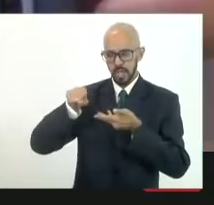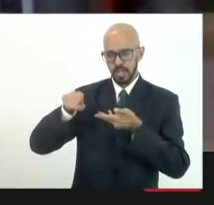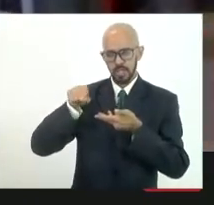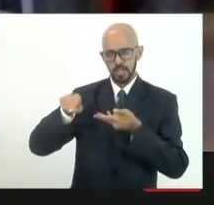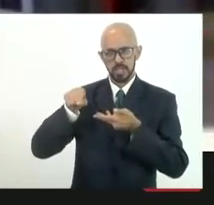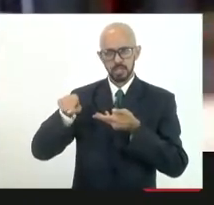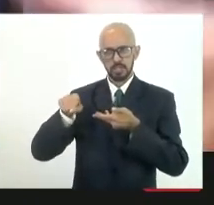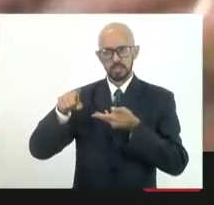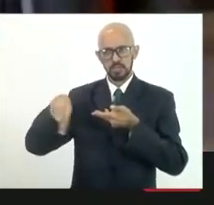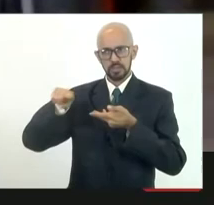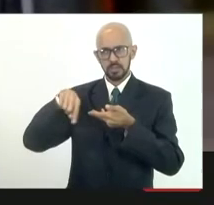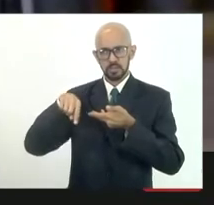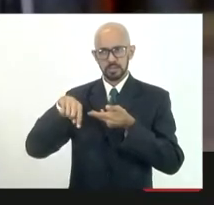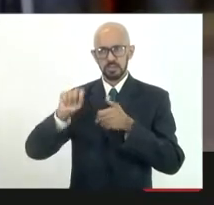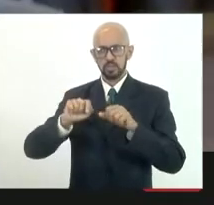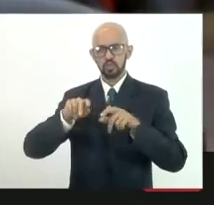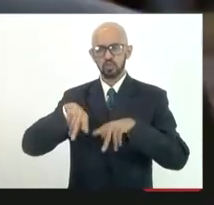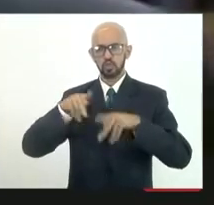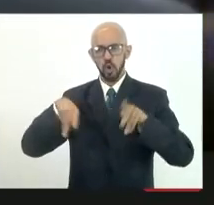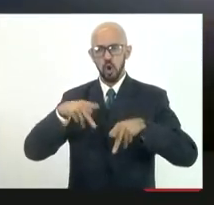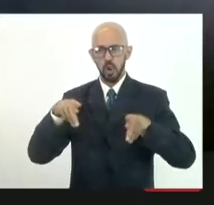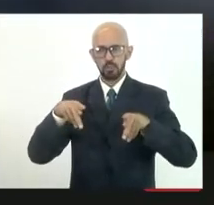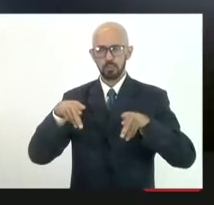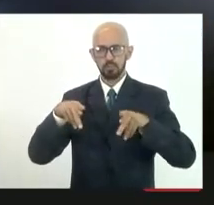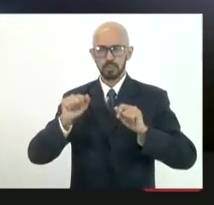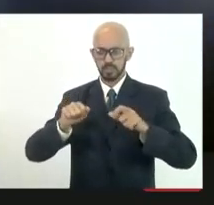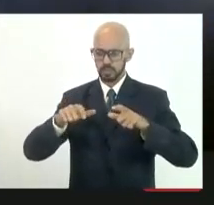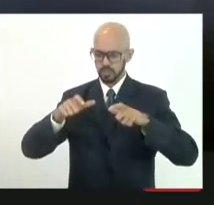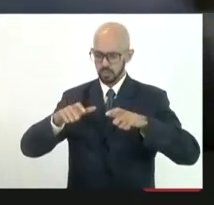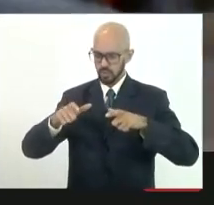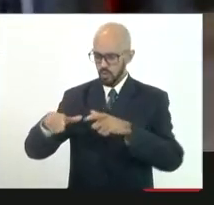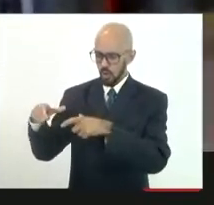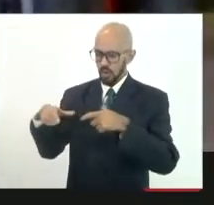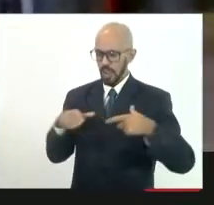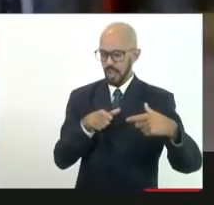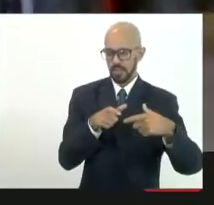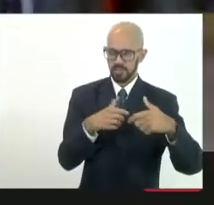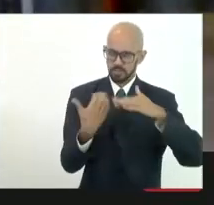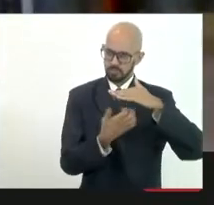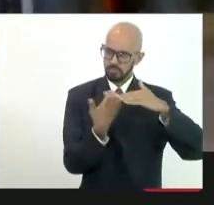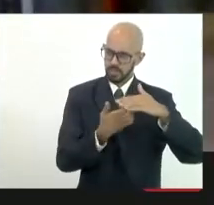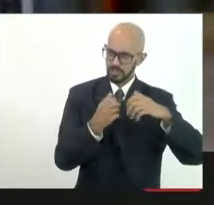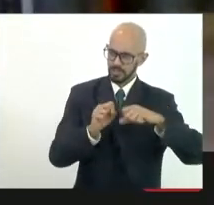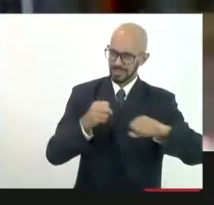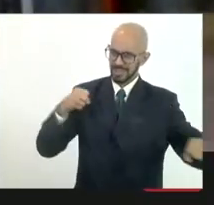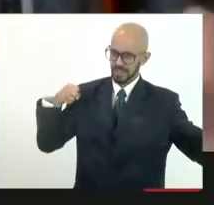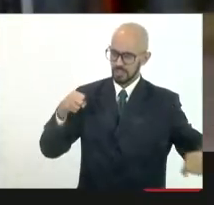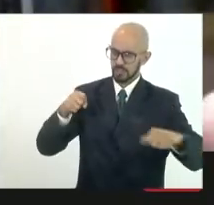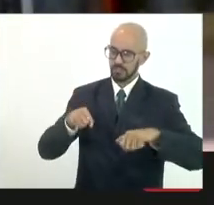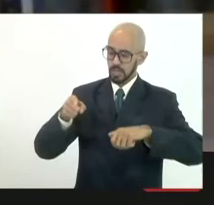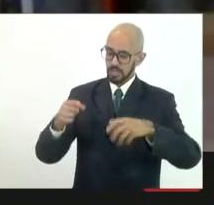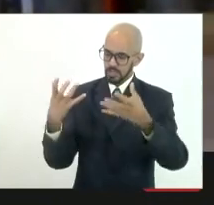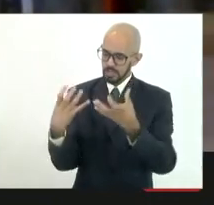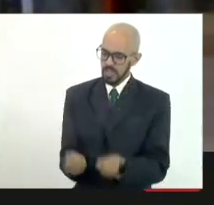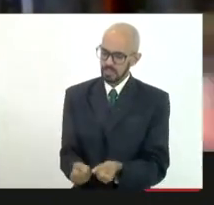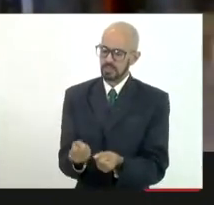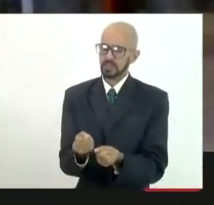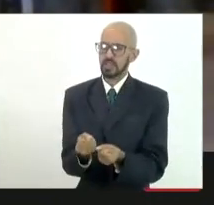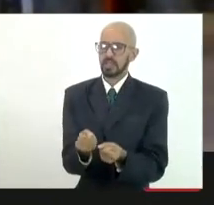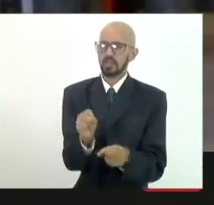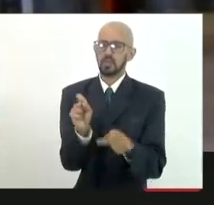proativamente, grandes atores, shopping centers, grandes espaços, grandes empreendimentos, para que eles adiram a algum tipo